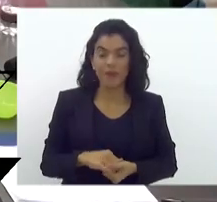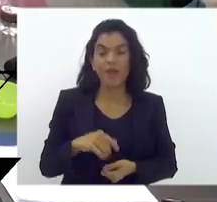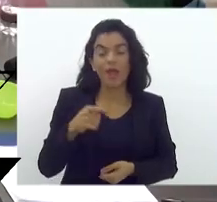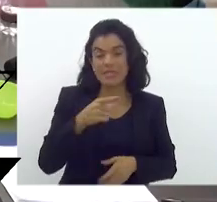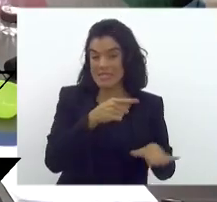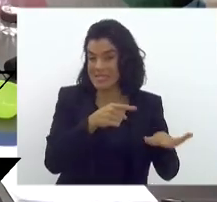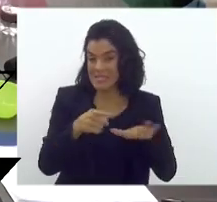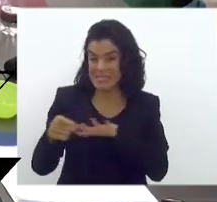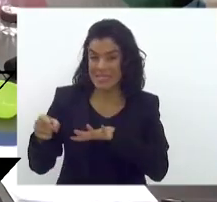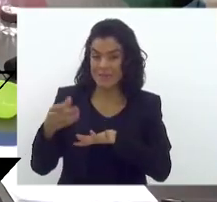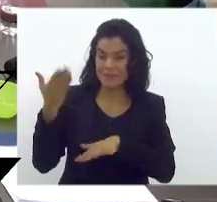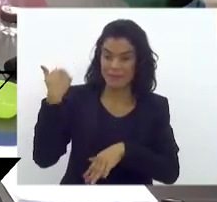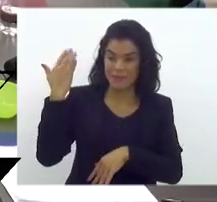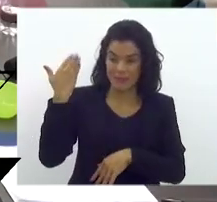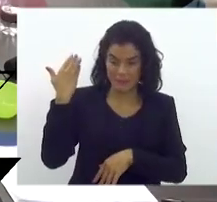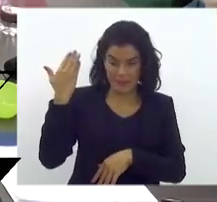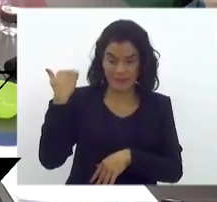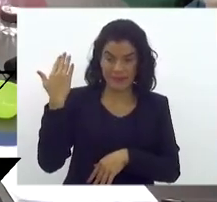semana passada,